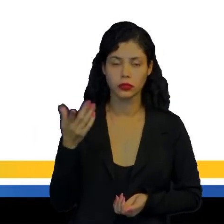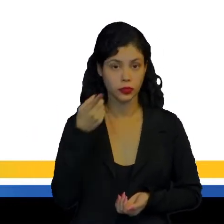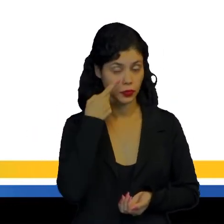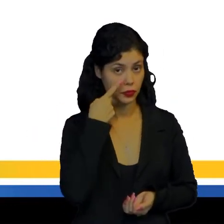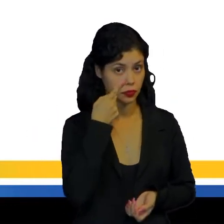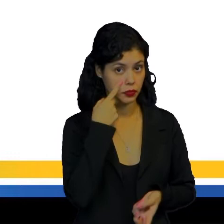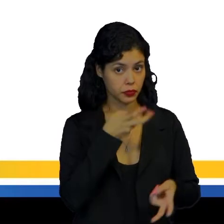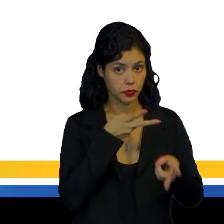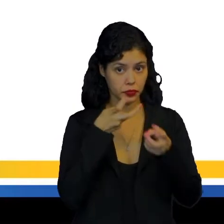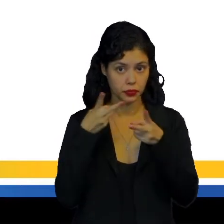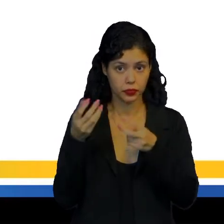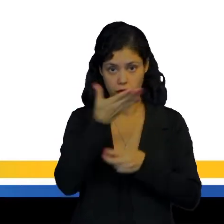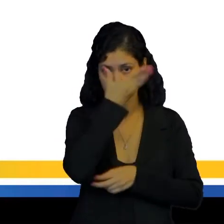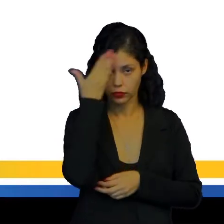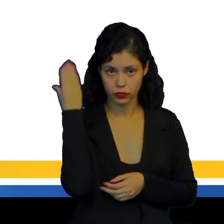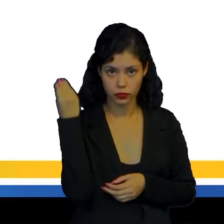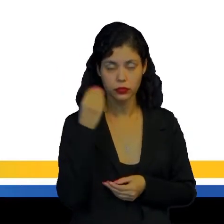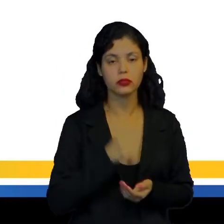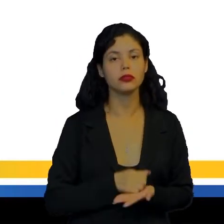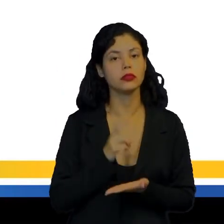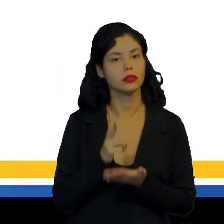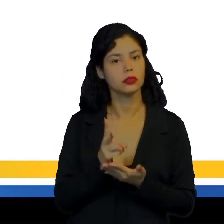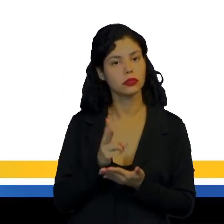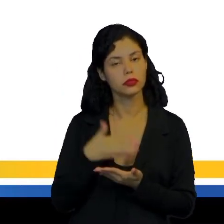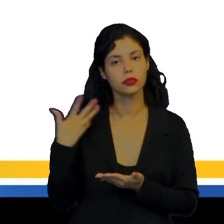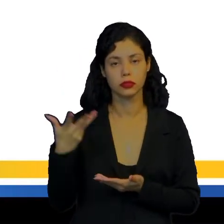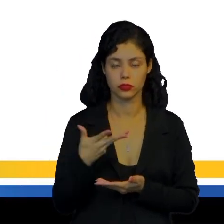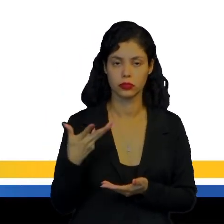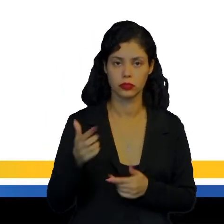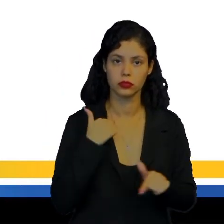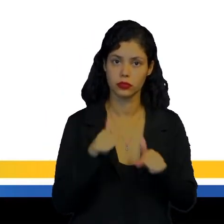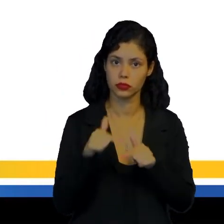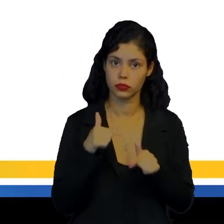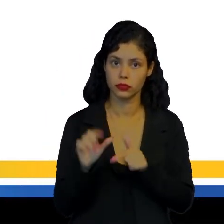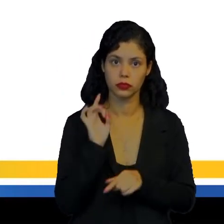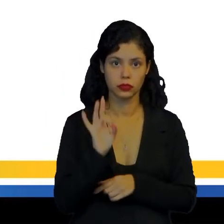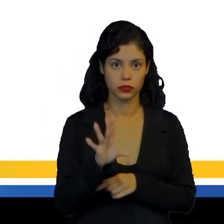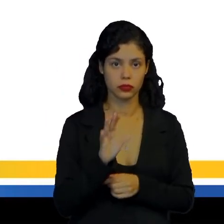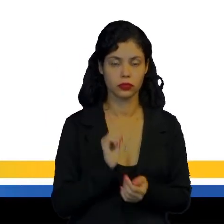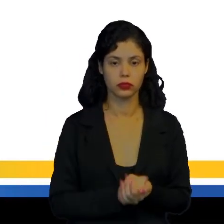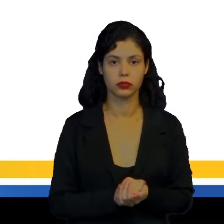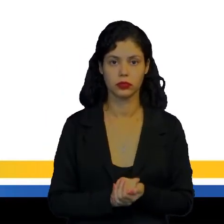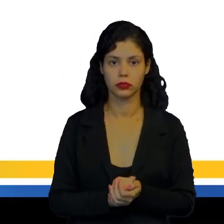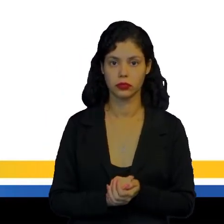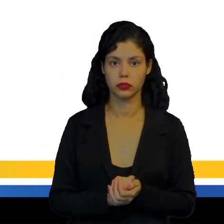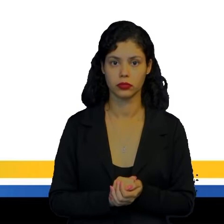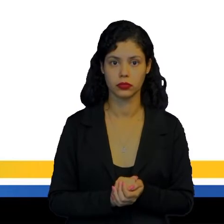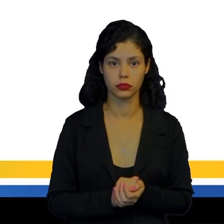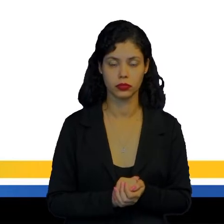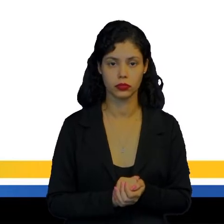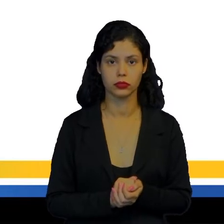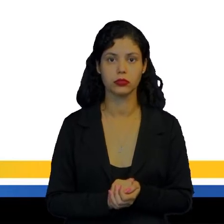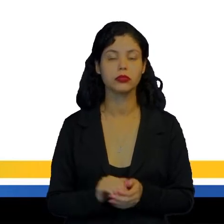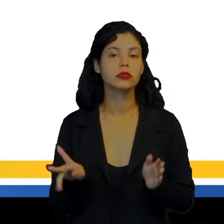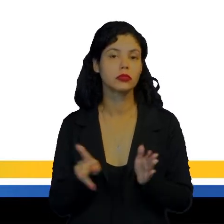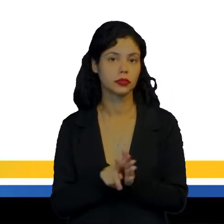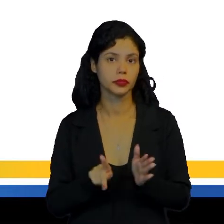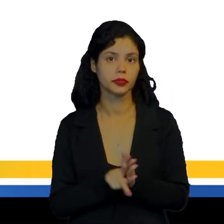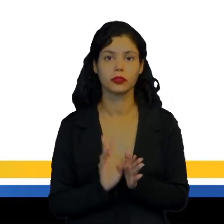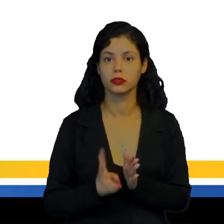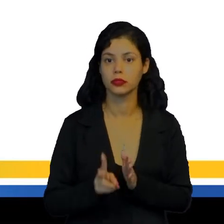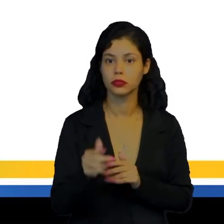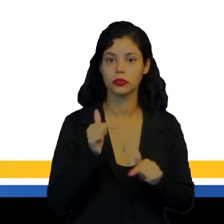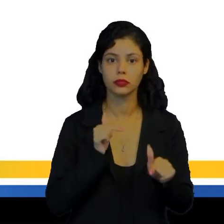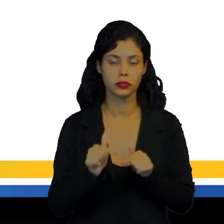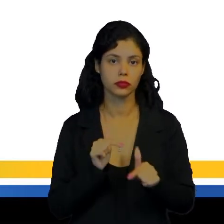vou esquecer momentaneamente as bases e trabalhar só os expoentes, tá? Se eu